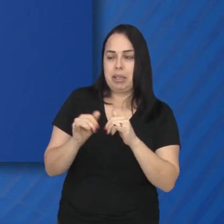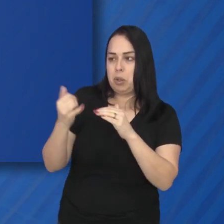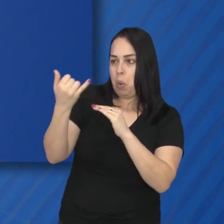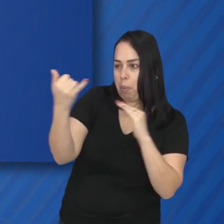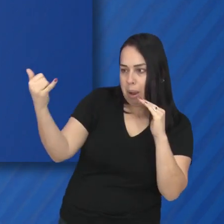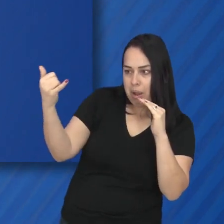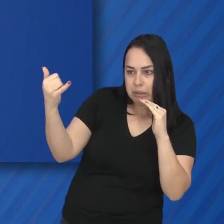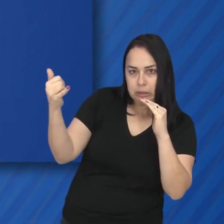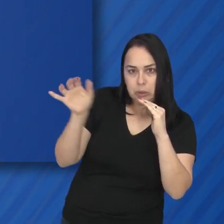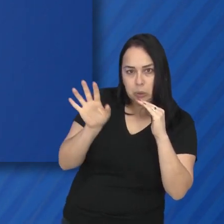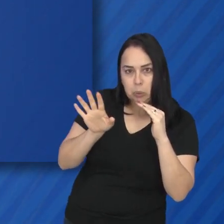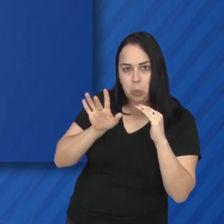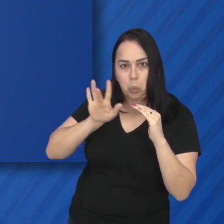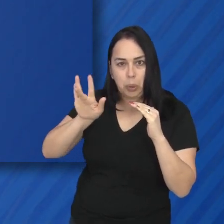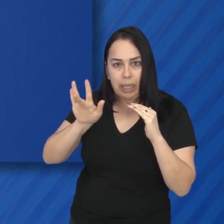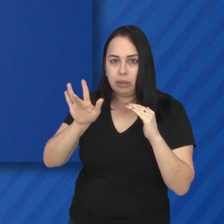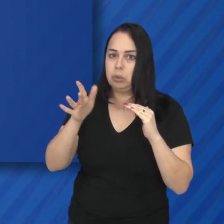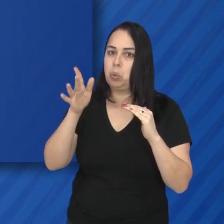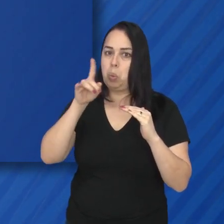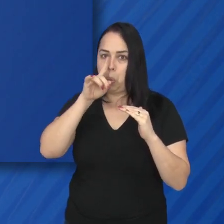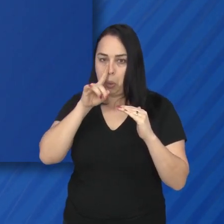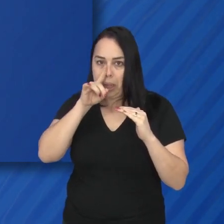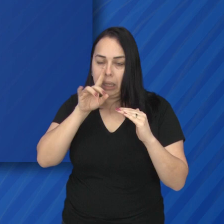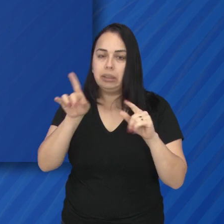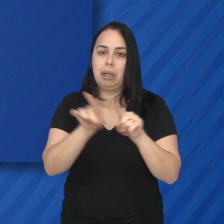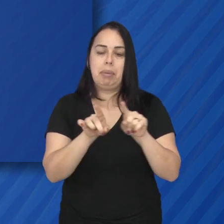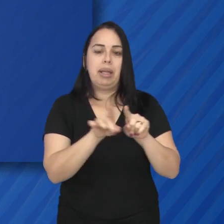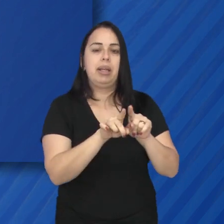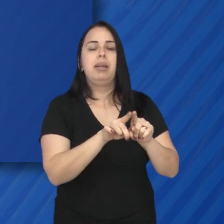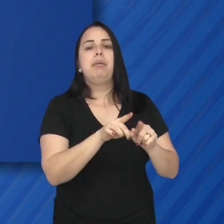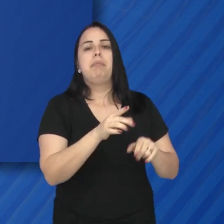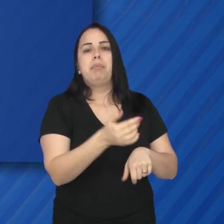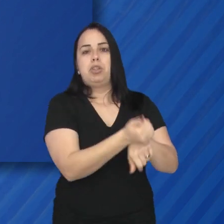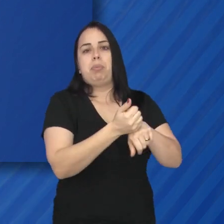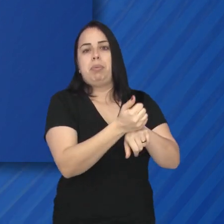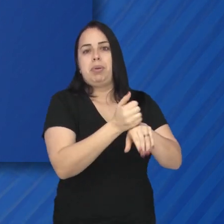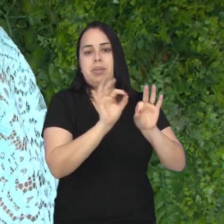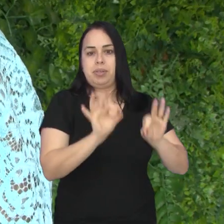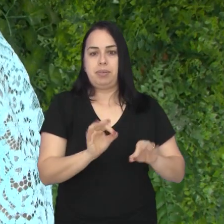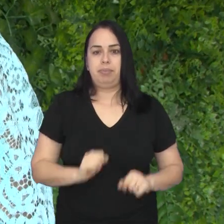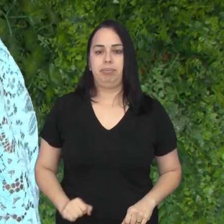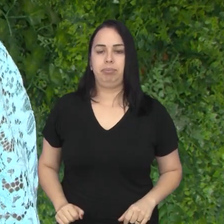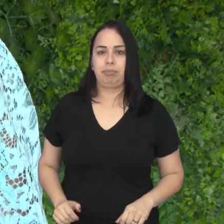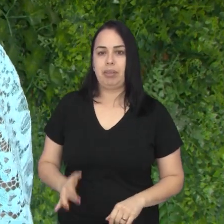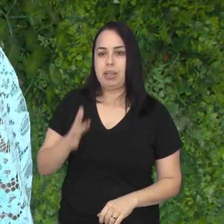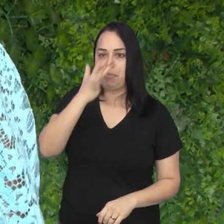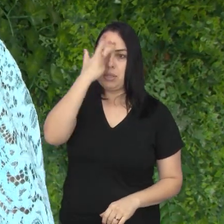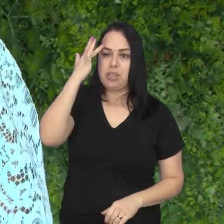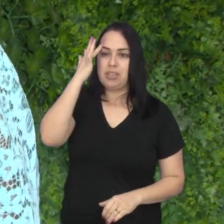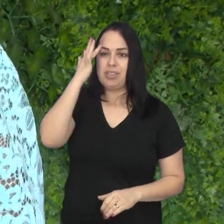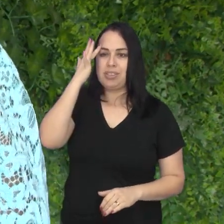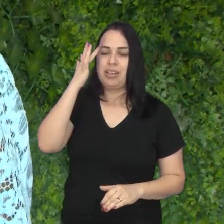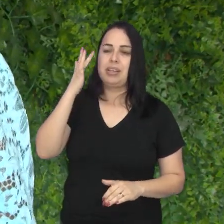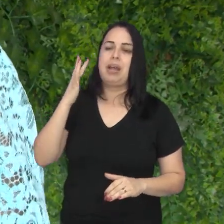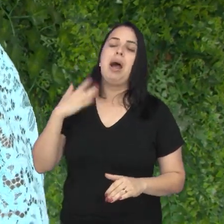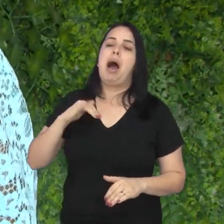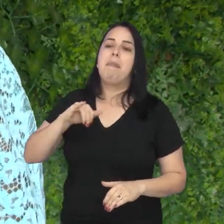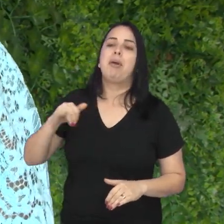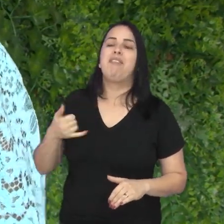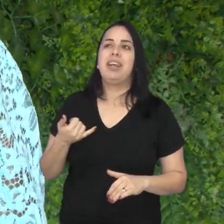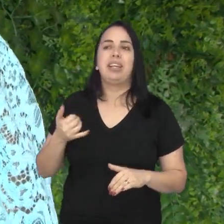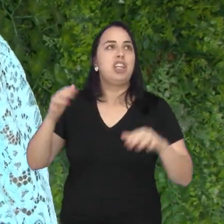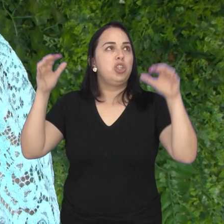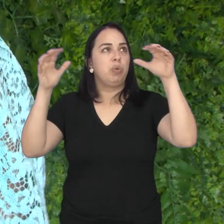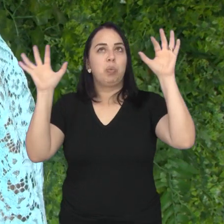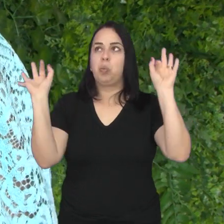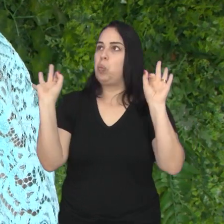elétricas e, principalmente, ter um responsável técnico para a realização dos trabalhos. As pessoas aproveitam o período seco, que não tem as